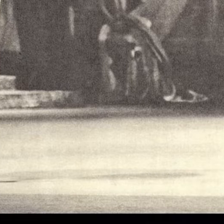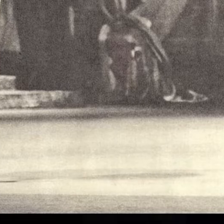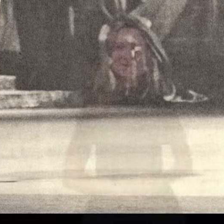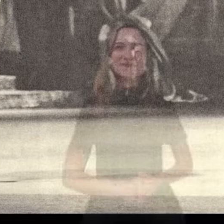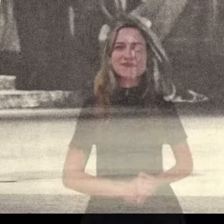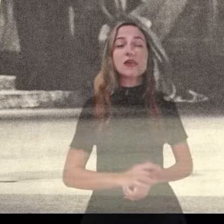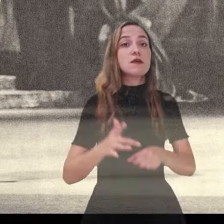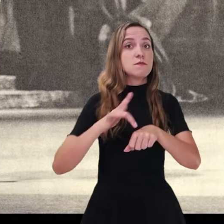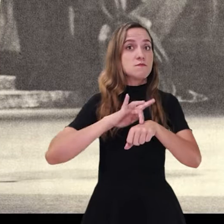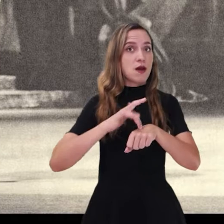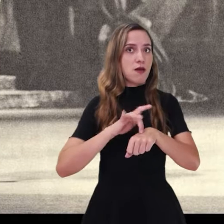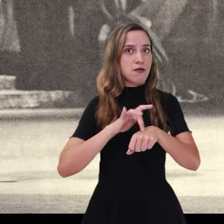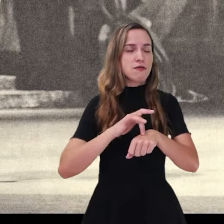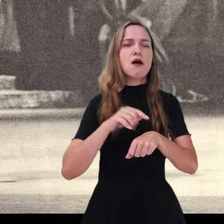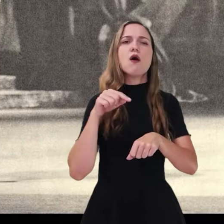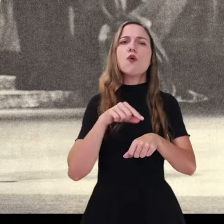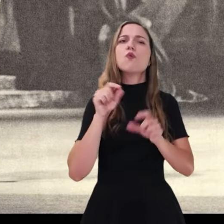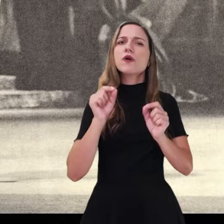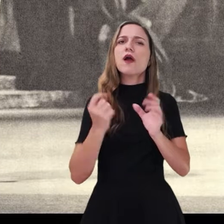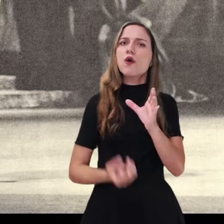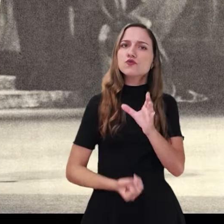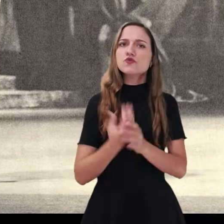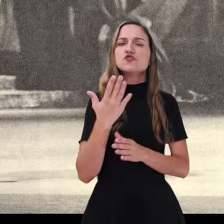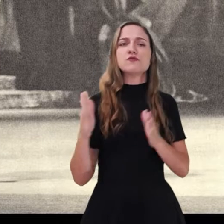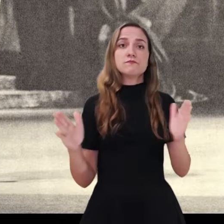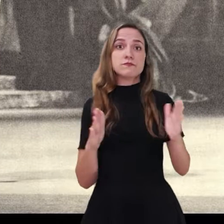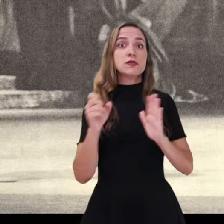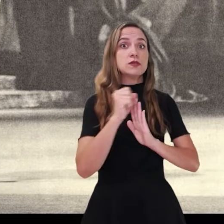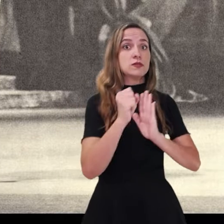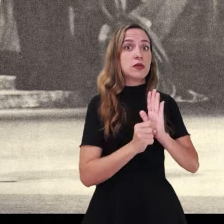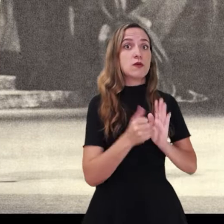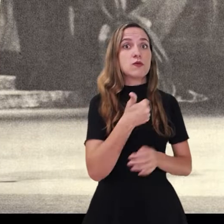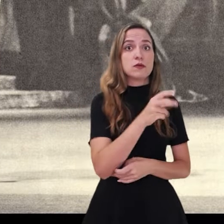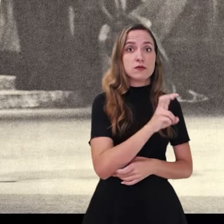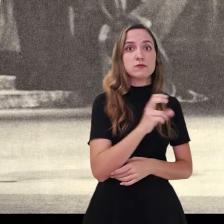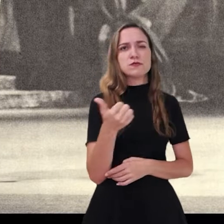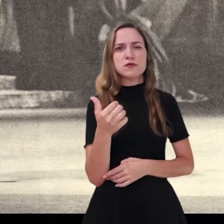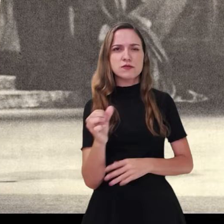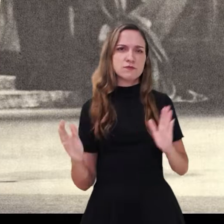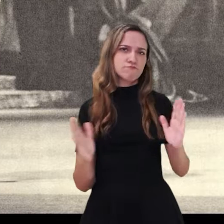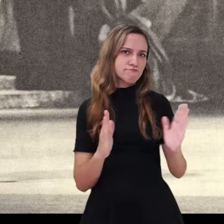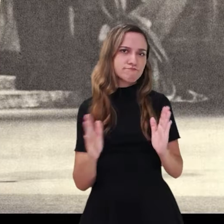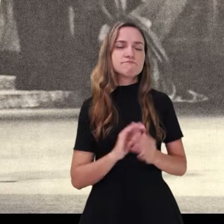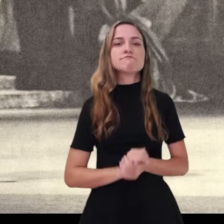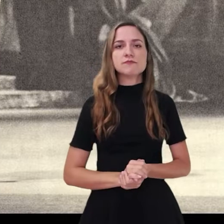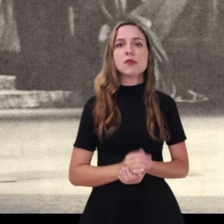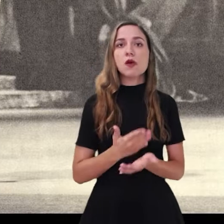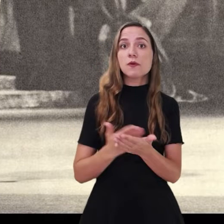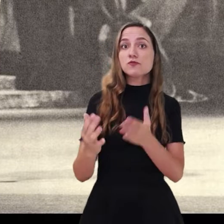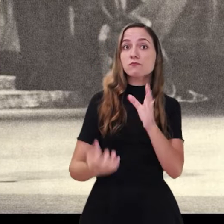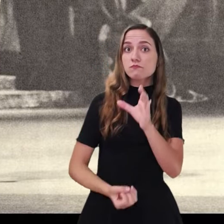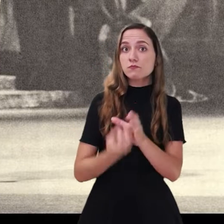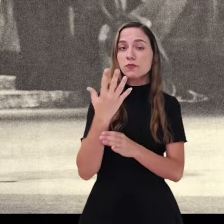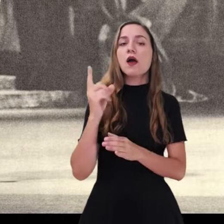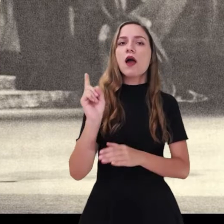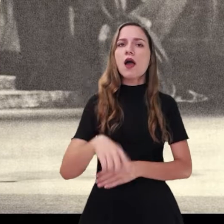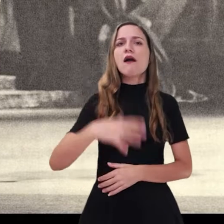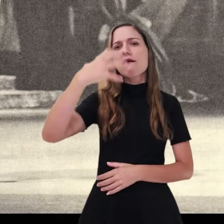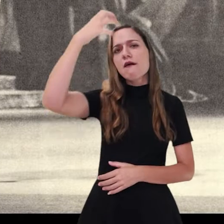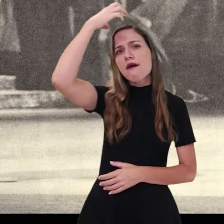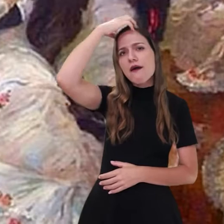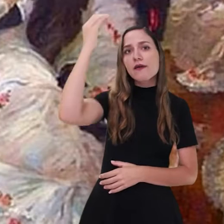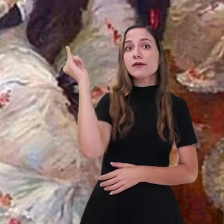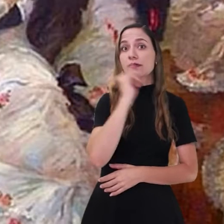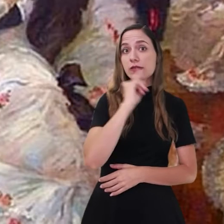O balé clássico nasce entre os séculos XV e XVI, inicialmente na corte renascentista